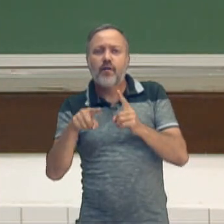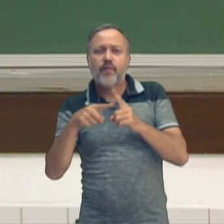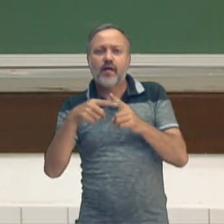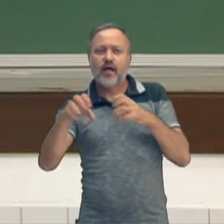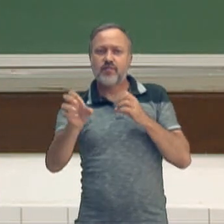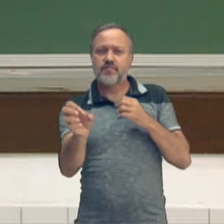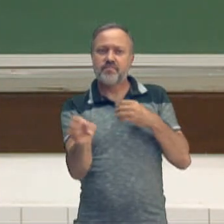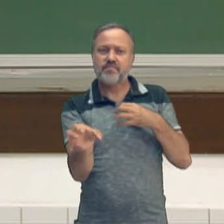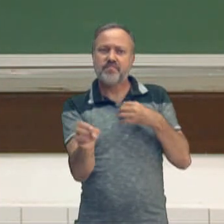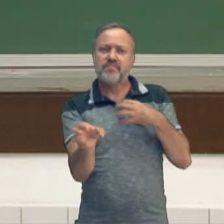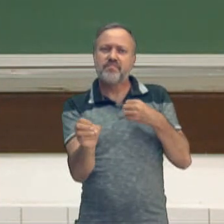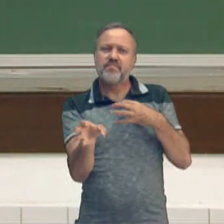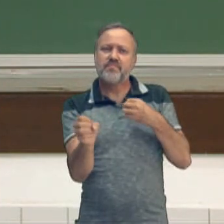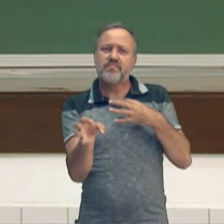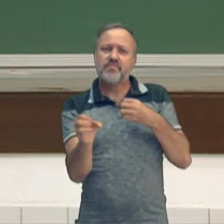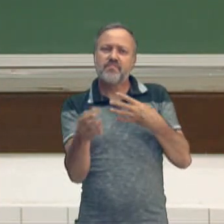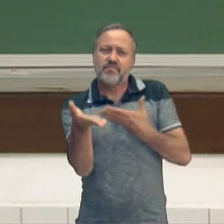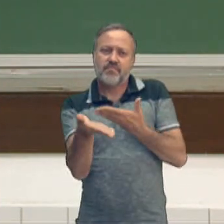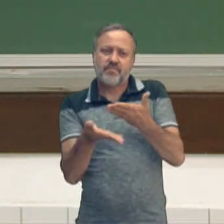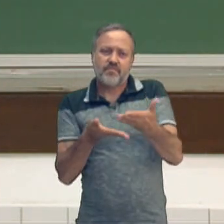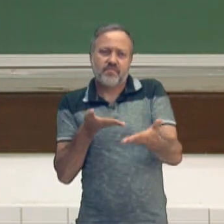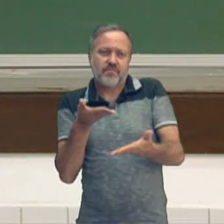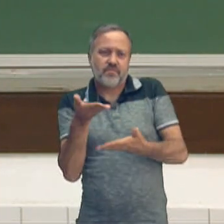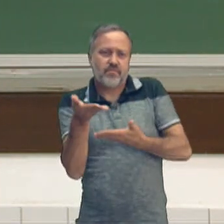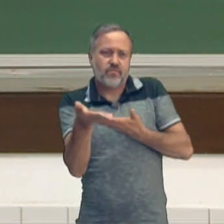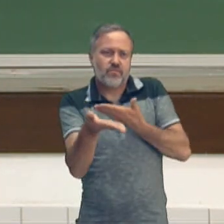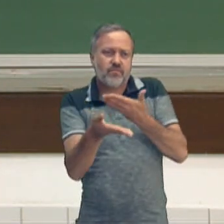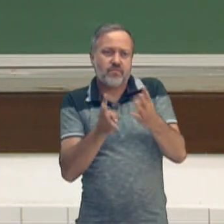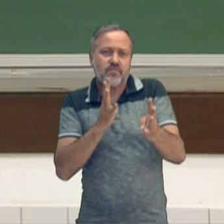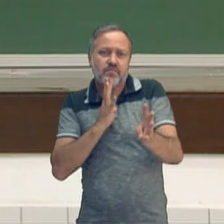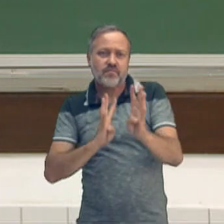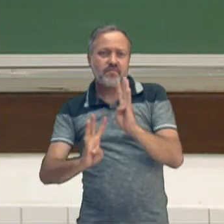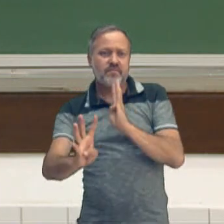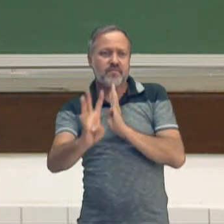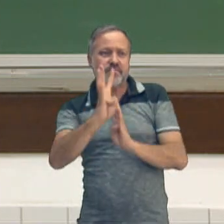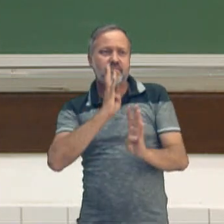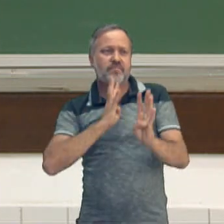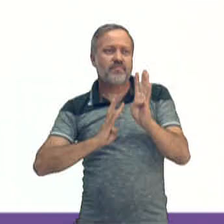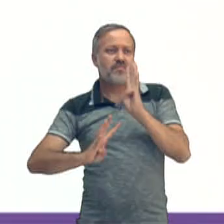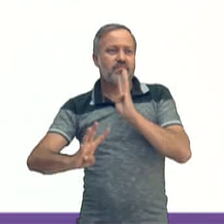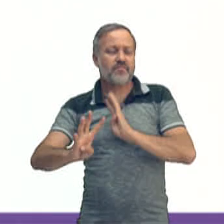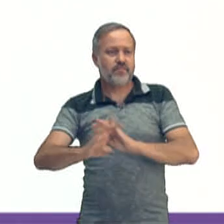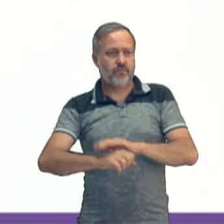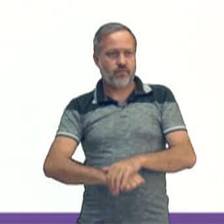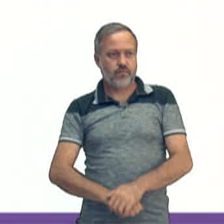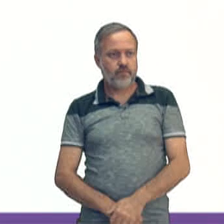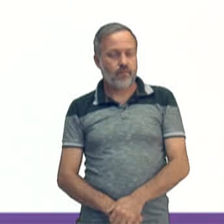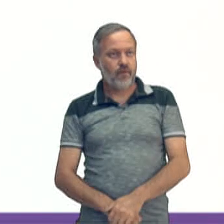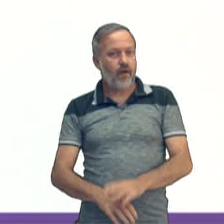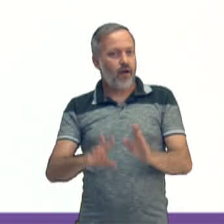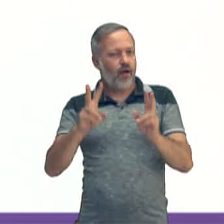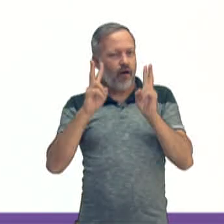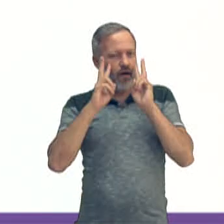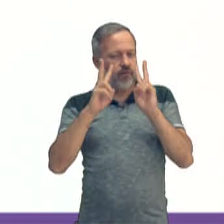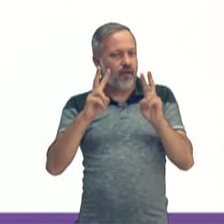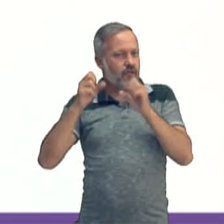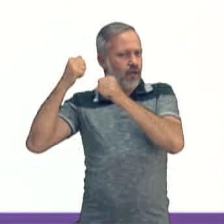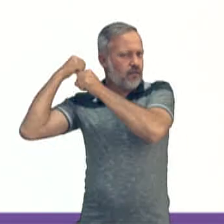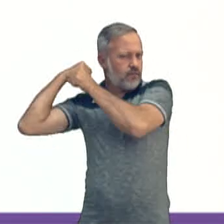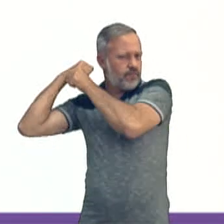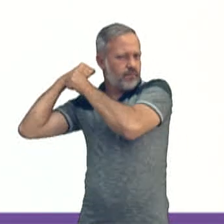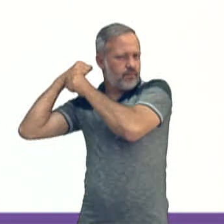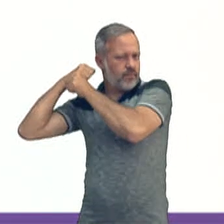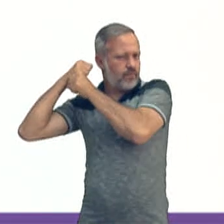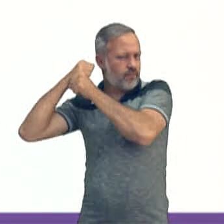estudamos todos juntos, produzindo conhecimento. Muito bem, desde a antiguidade, os seres humanos